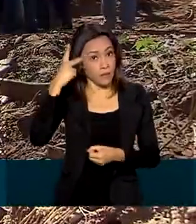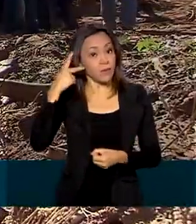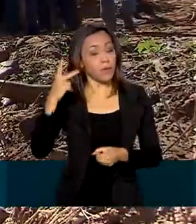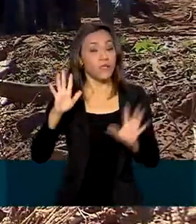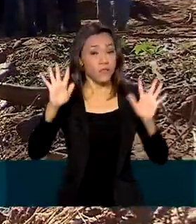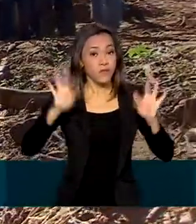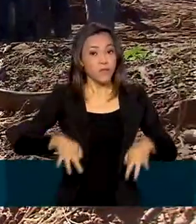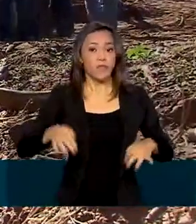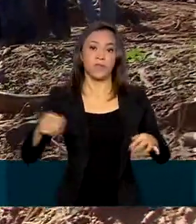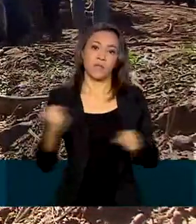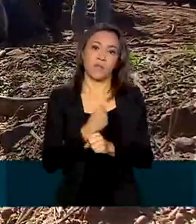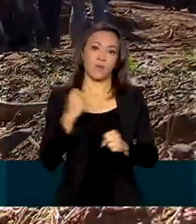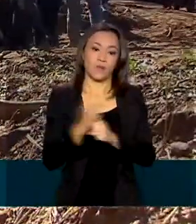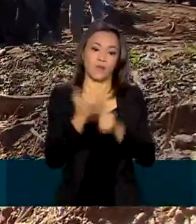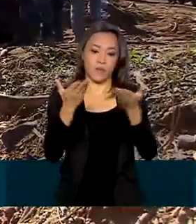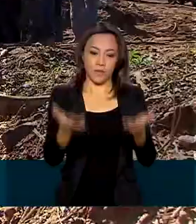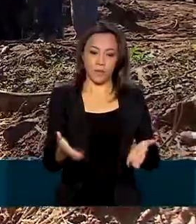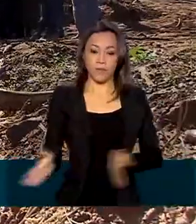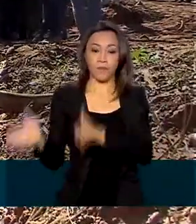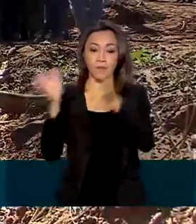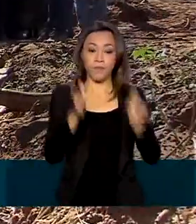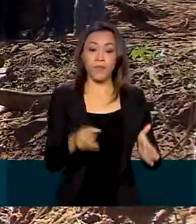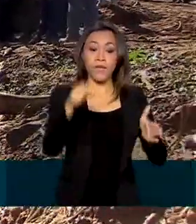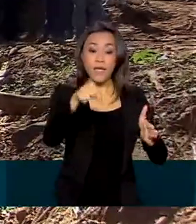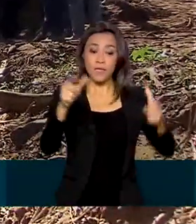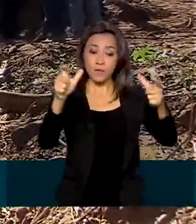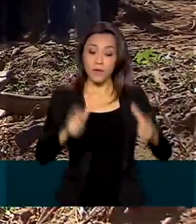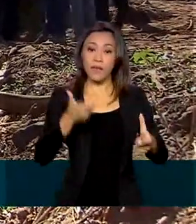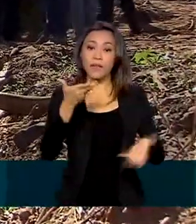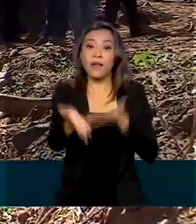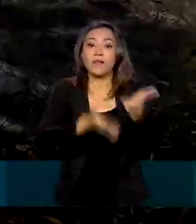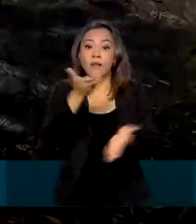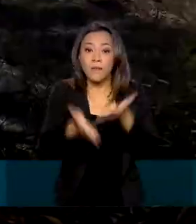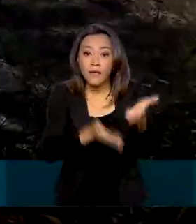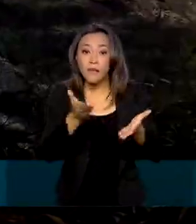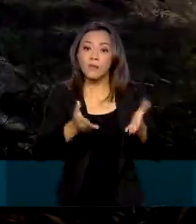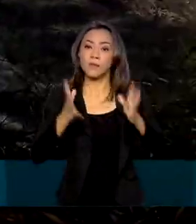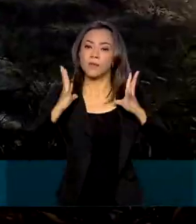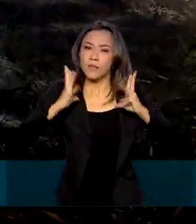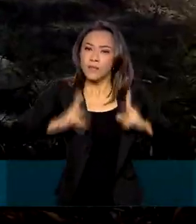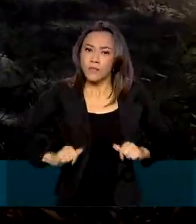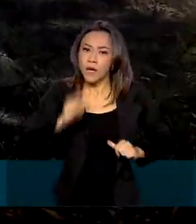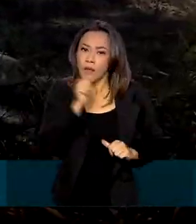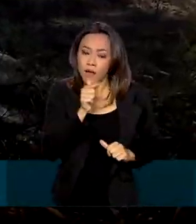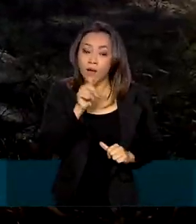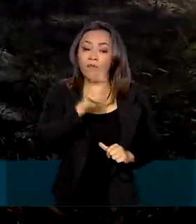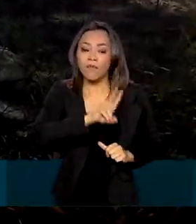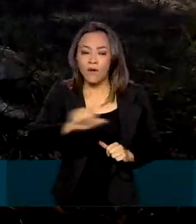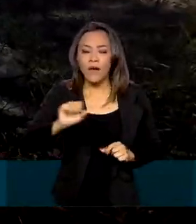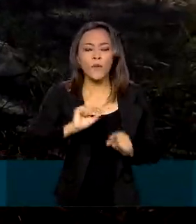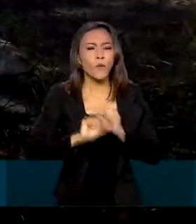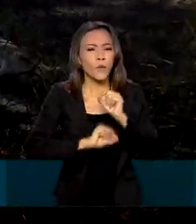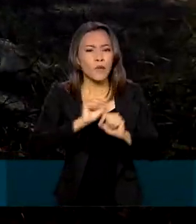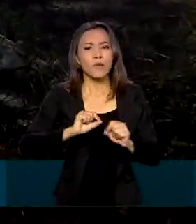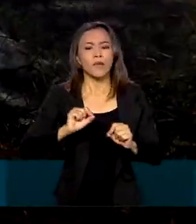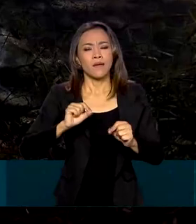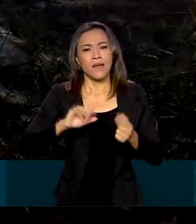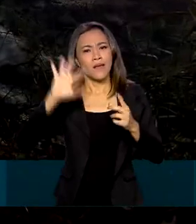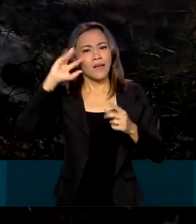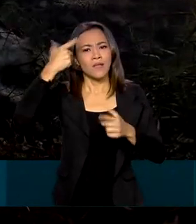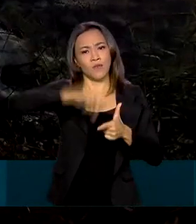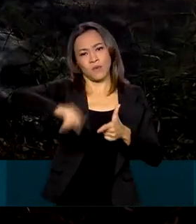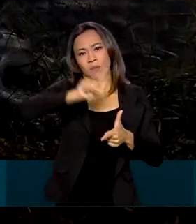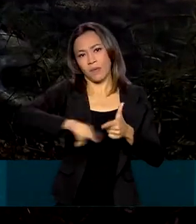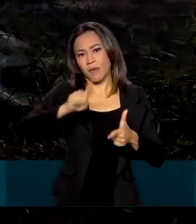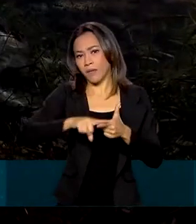importante. A conclusão da estação de tratamento de esgoto de Bauru ajudará a região, que enfrenta recorrentes problemas de abastecimento